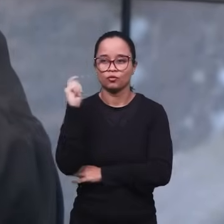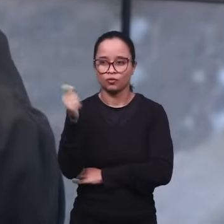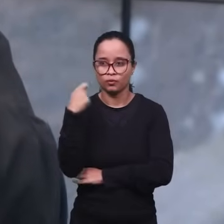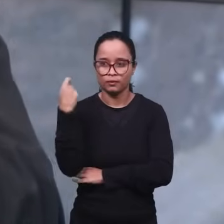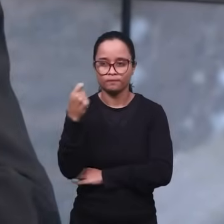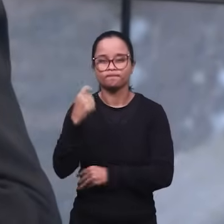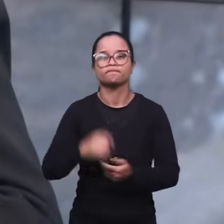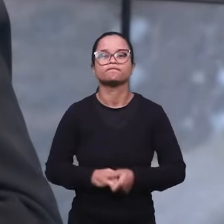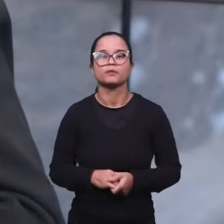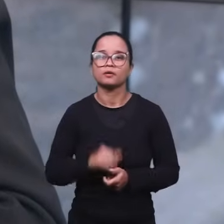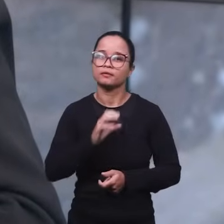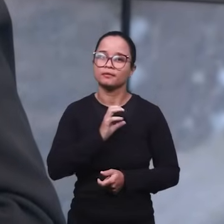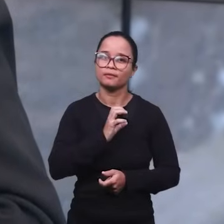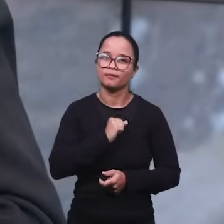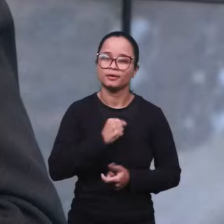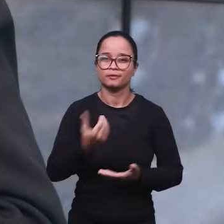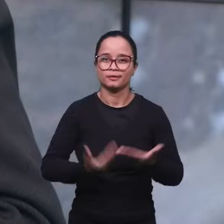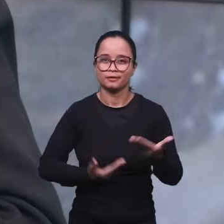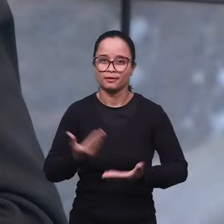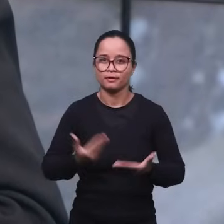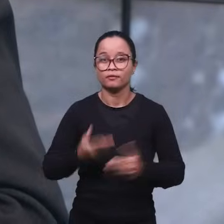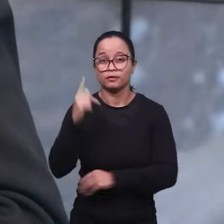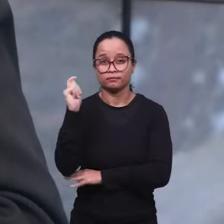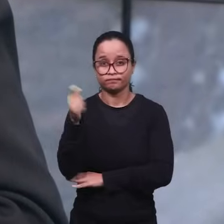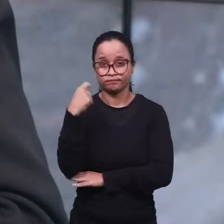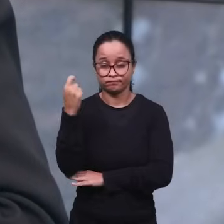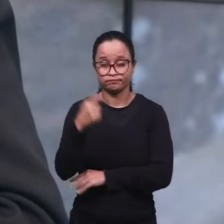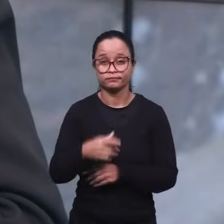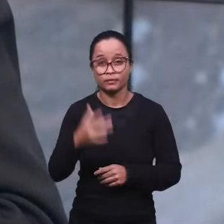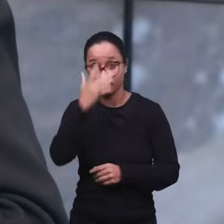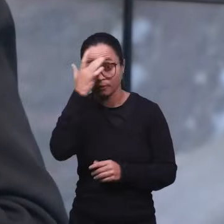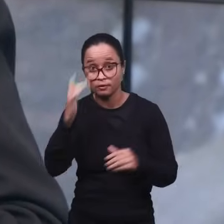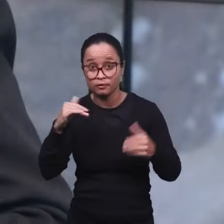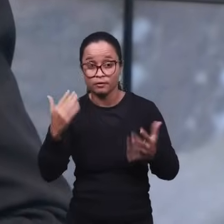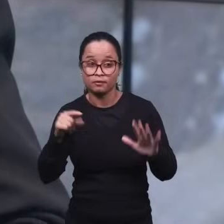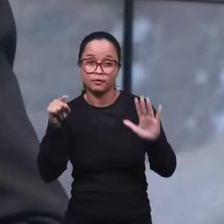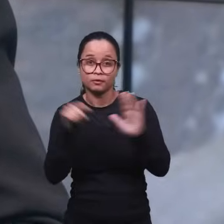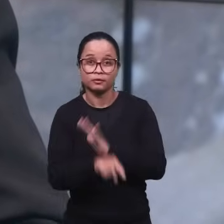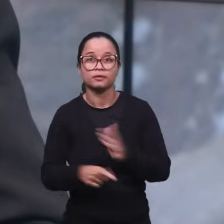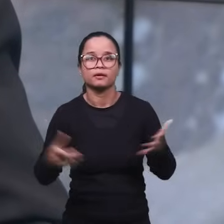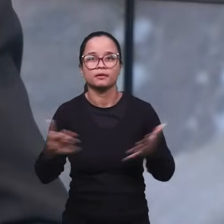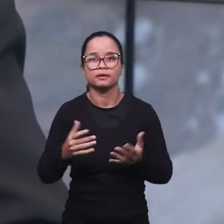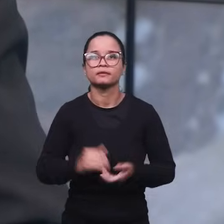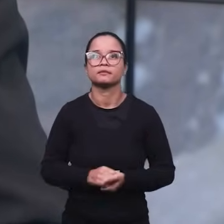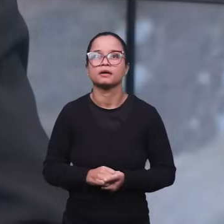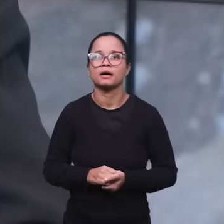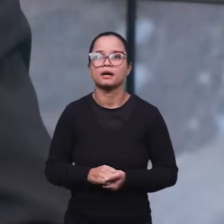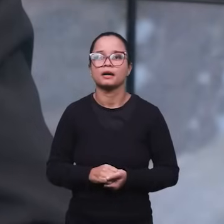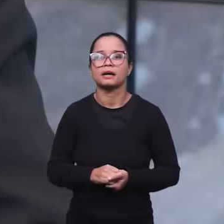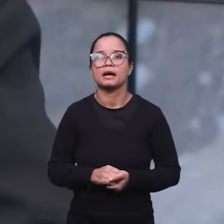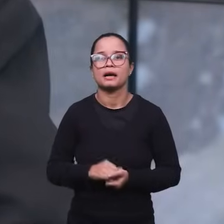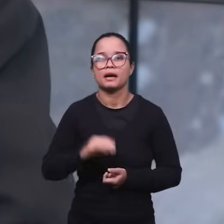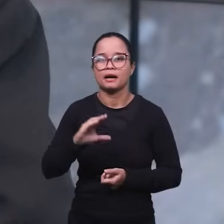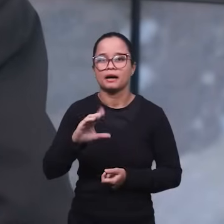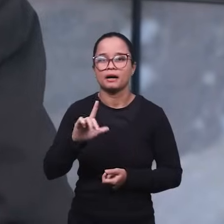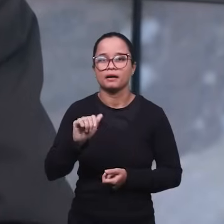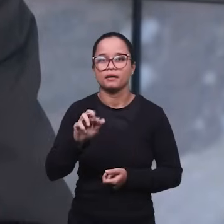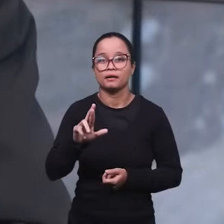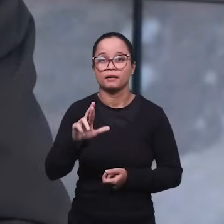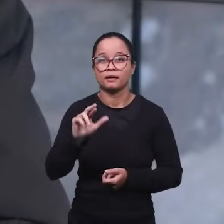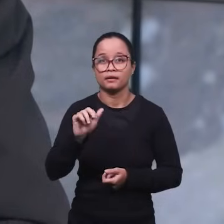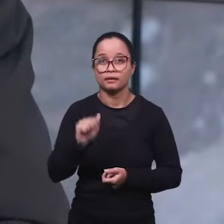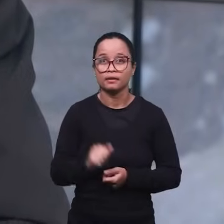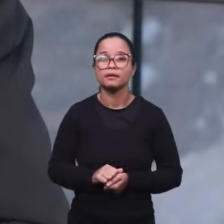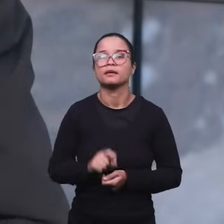Sul, nossos queridos irmãos do Rio Grande do Sul. Quem vai fazer uma pergunta é a Clara, nossa irmã Clara, a